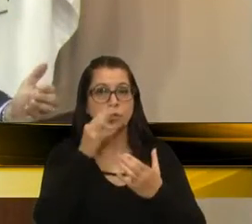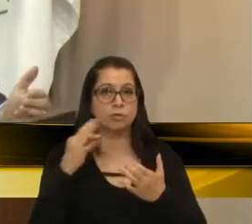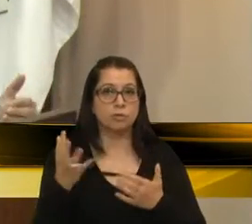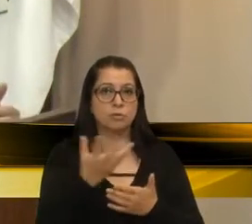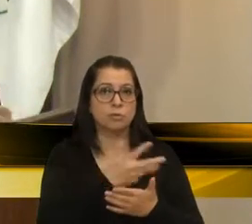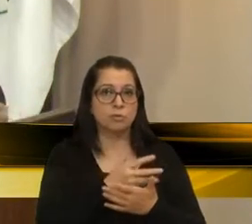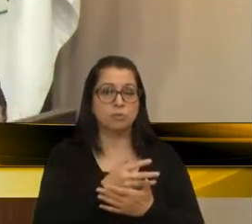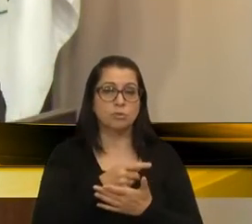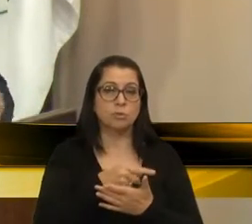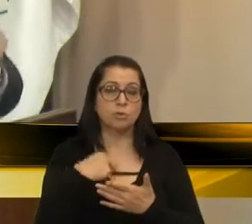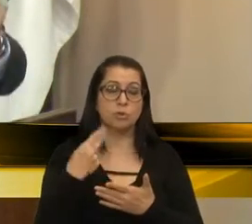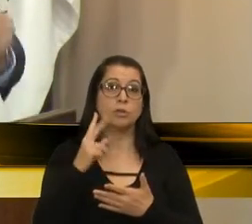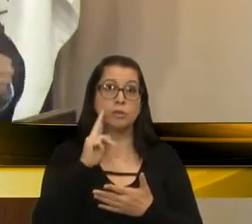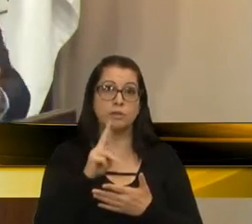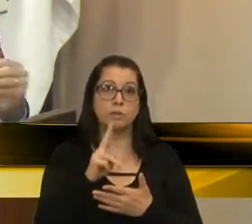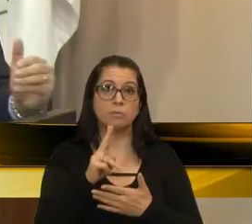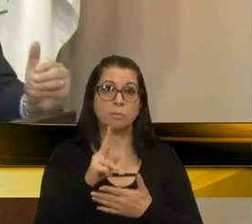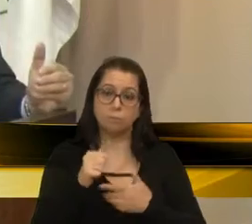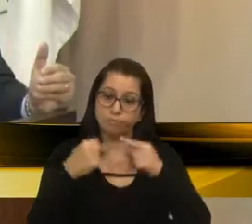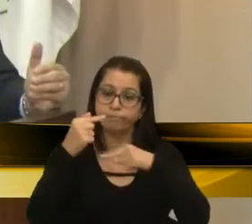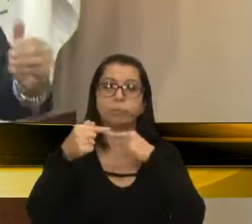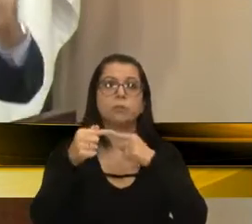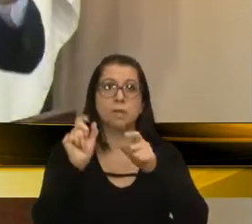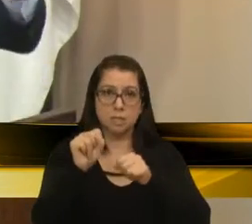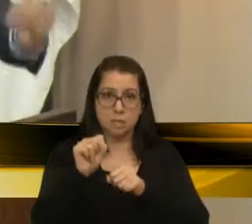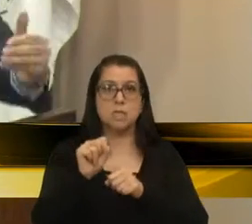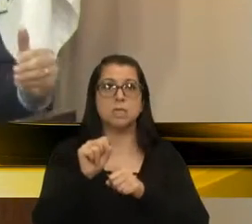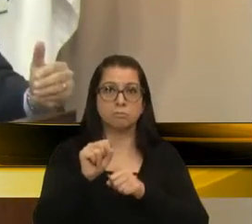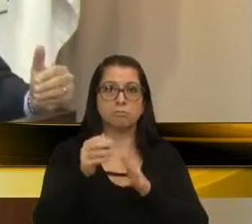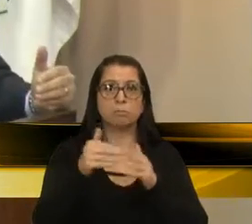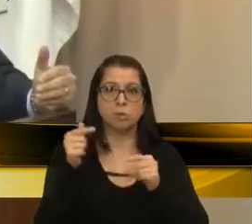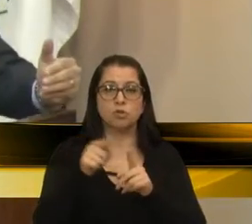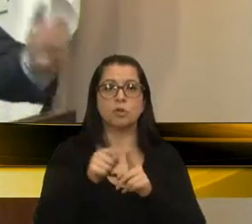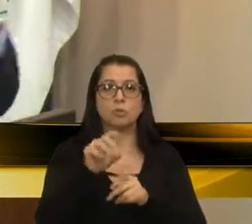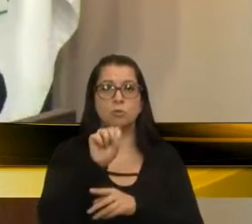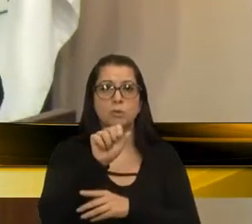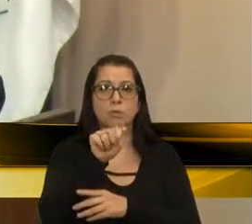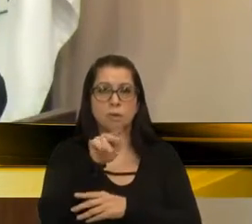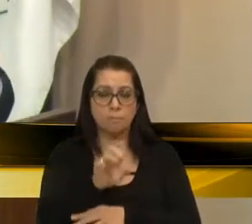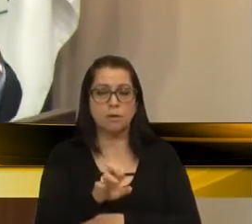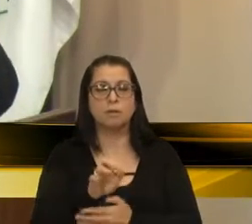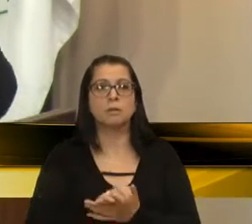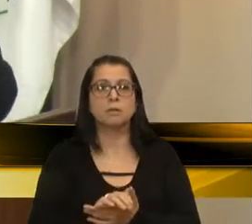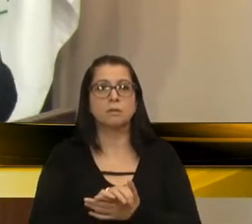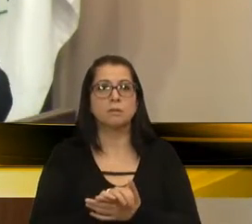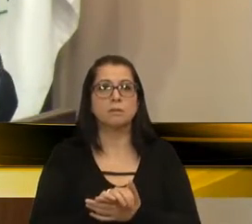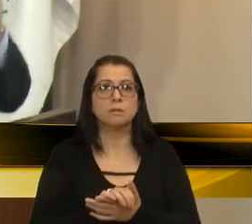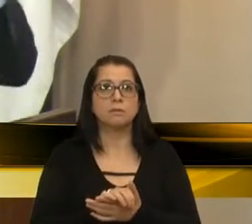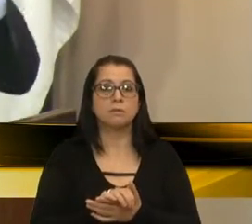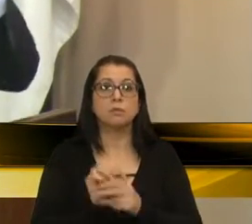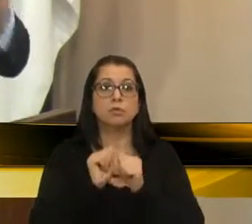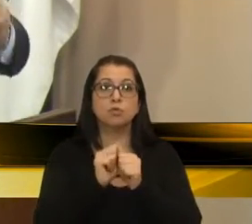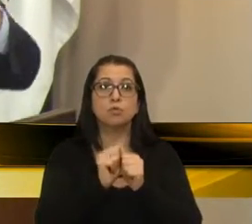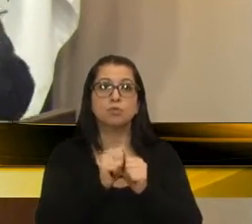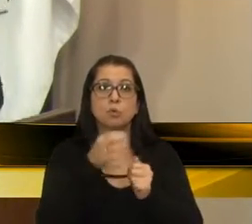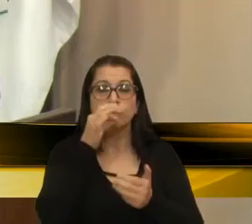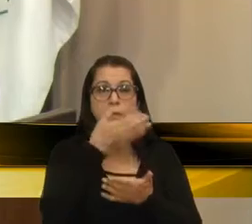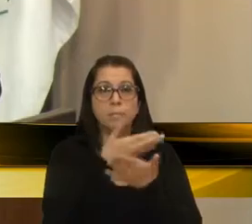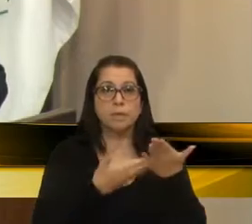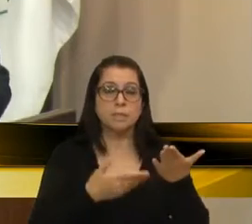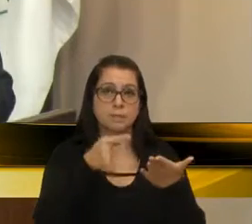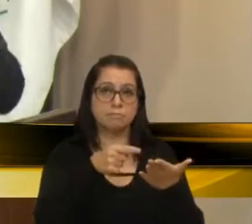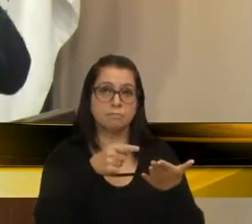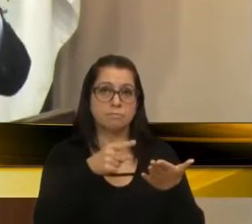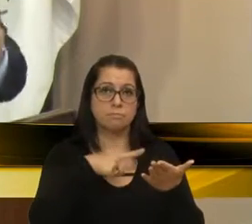pares que nós vamos postular, sim, solicitando ao SAMAI que faça, né, frente ao parecer